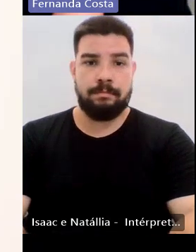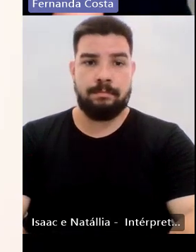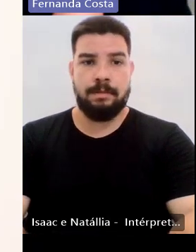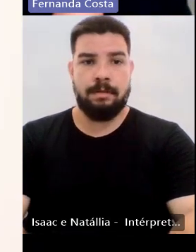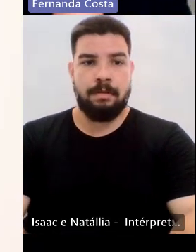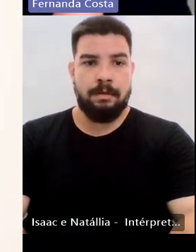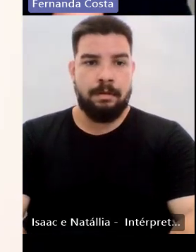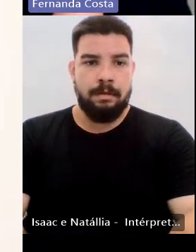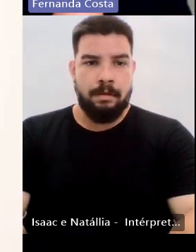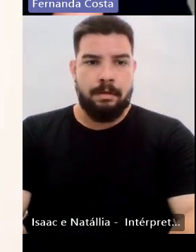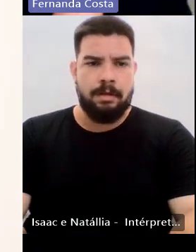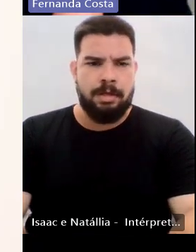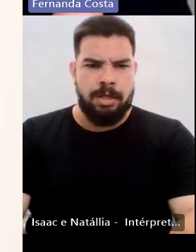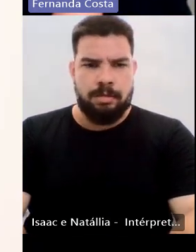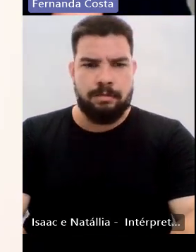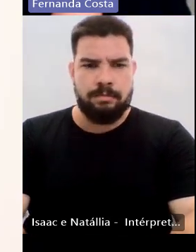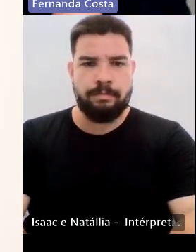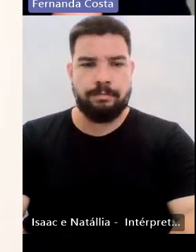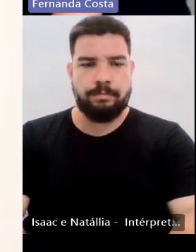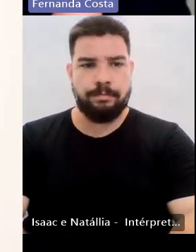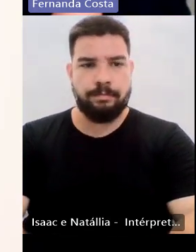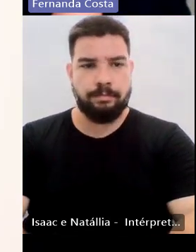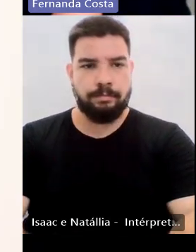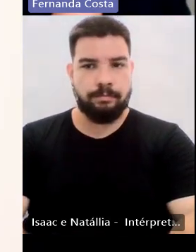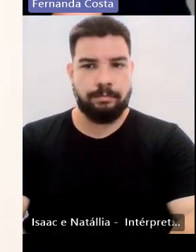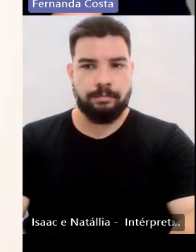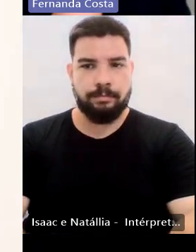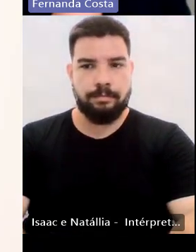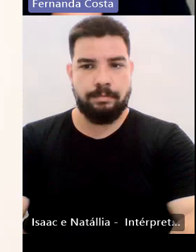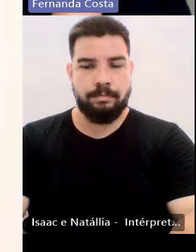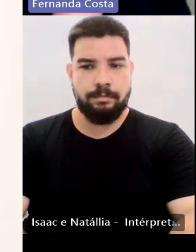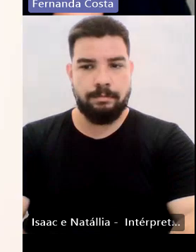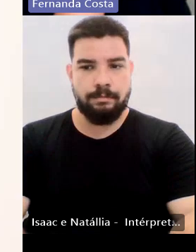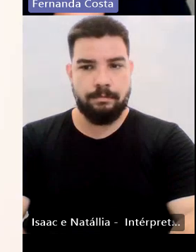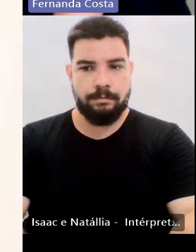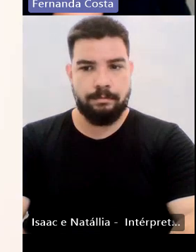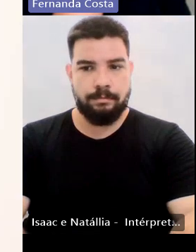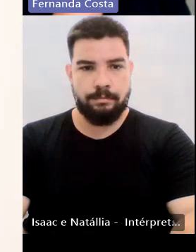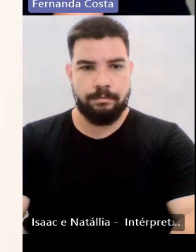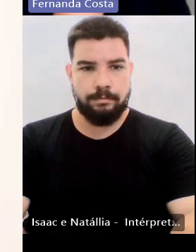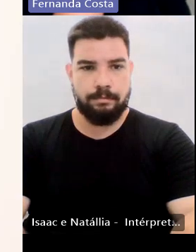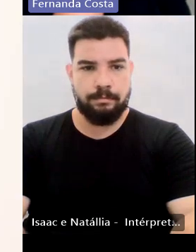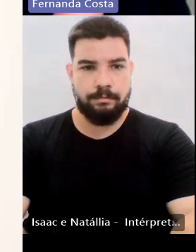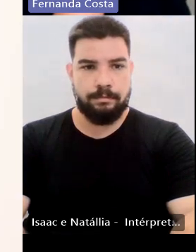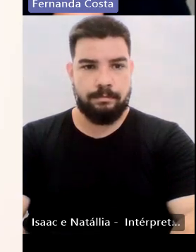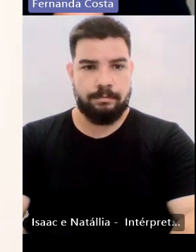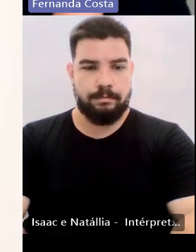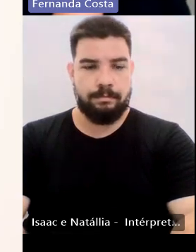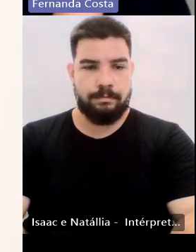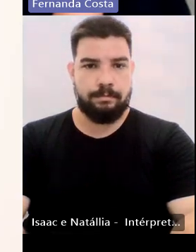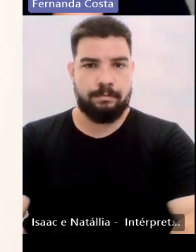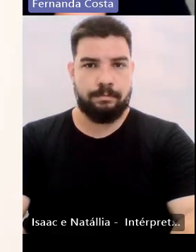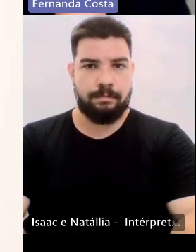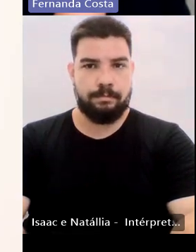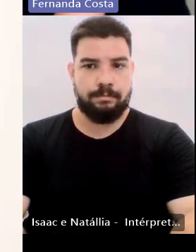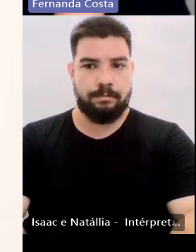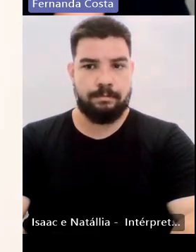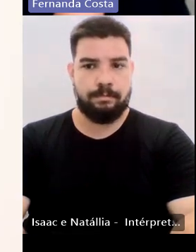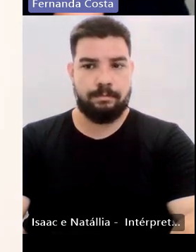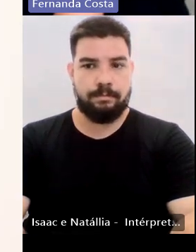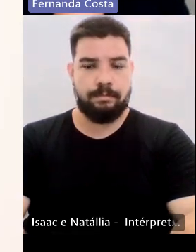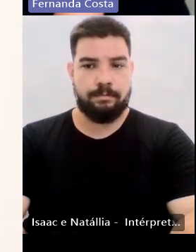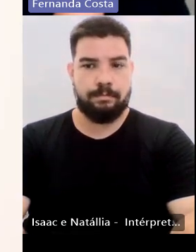Toda a cadeia de eventos, incluindo todos os passos que convertem as ondas sonoras do ambiente em informações que são interpretadas pelo